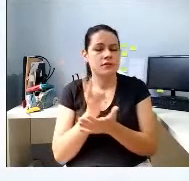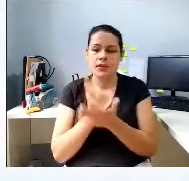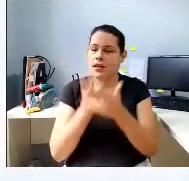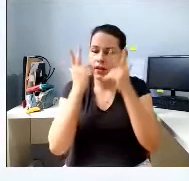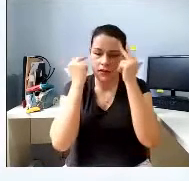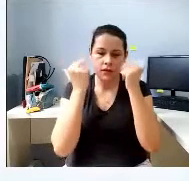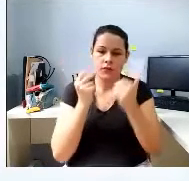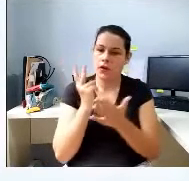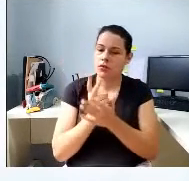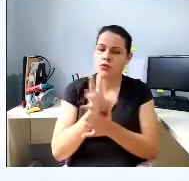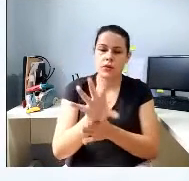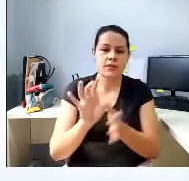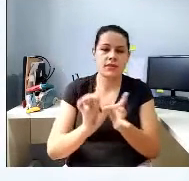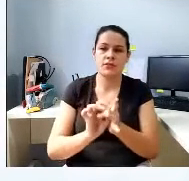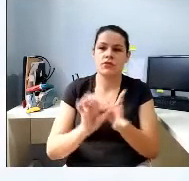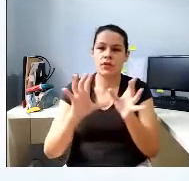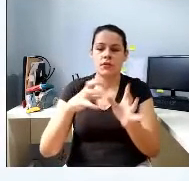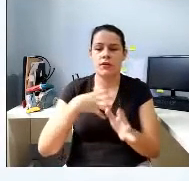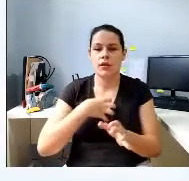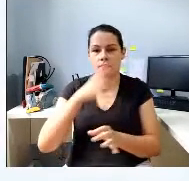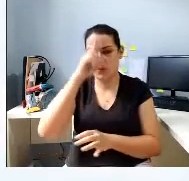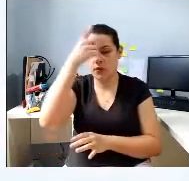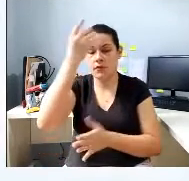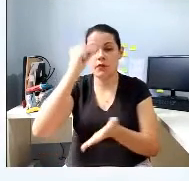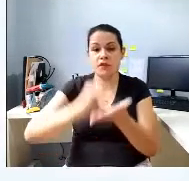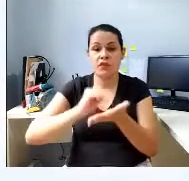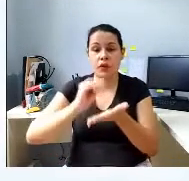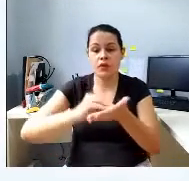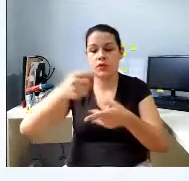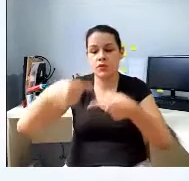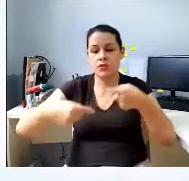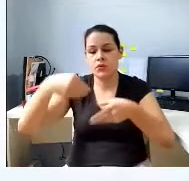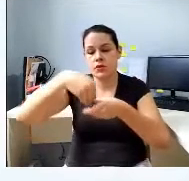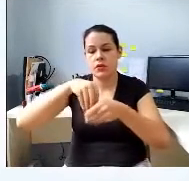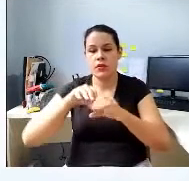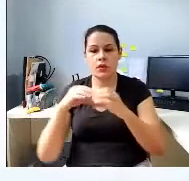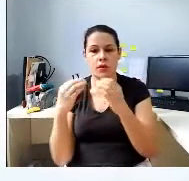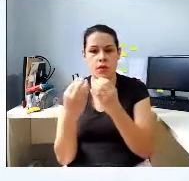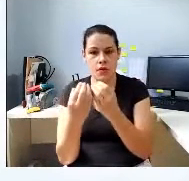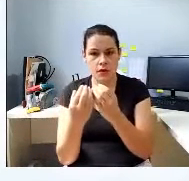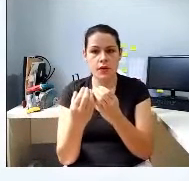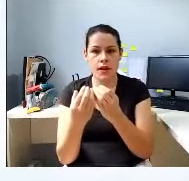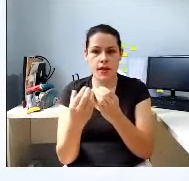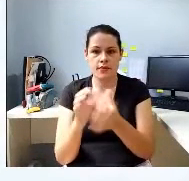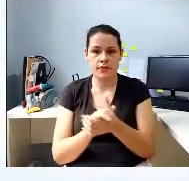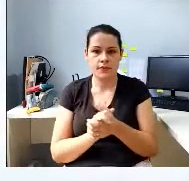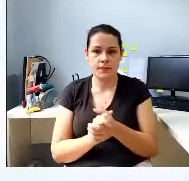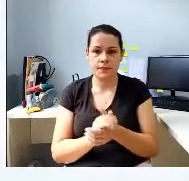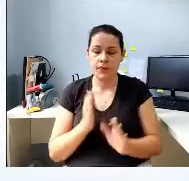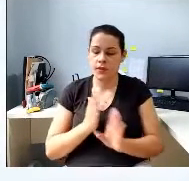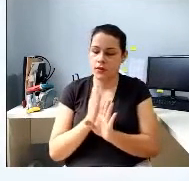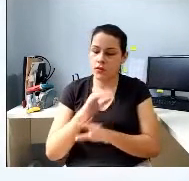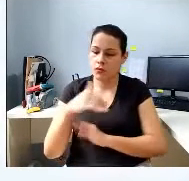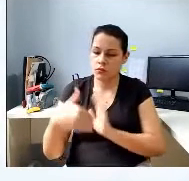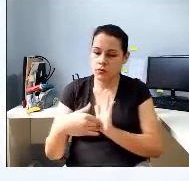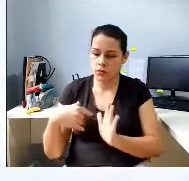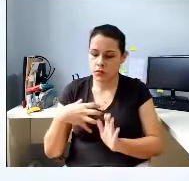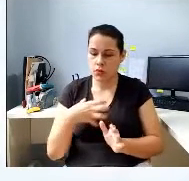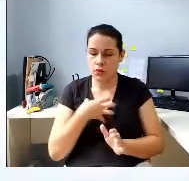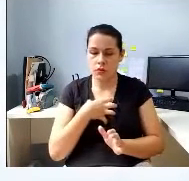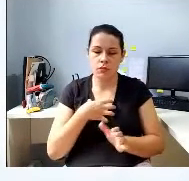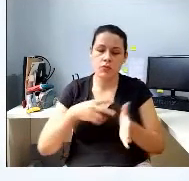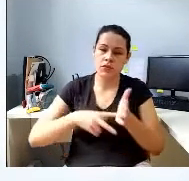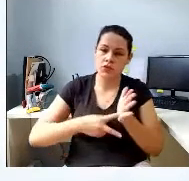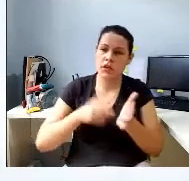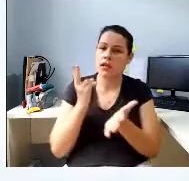agenda liberal como pauta de debate no Congresso Nacional. Portanto, a luta dos trabalhadores, do movimento sindical, deverá se